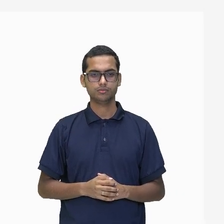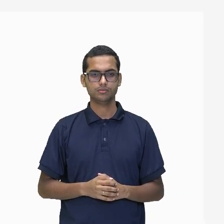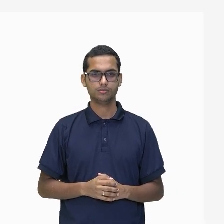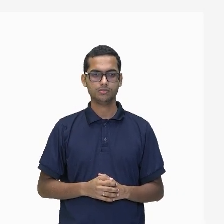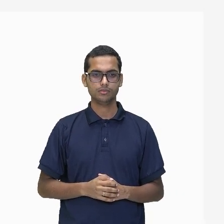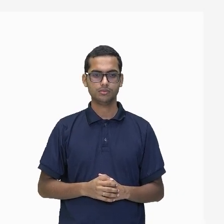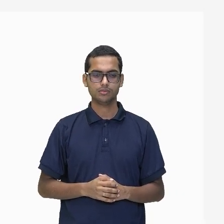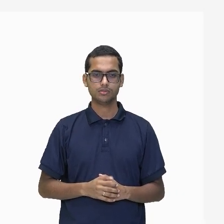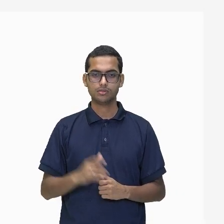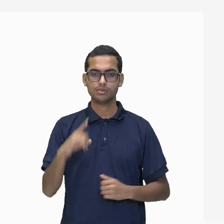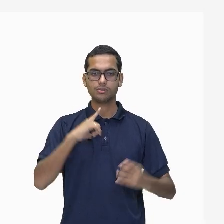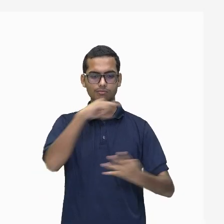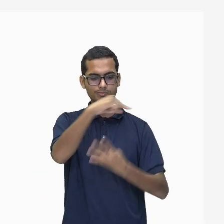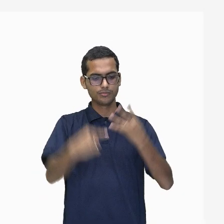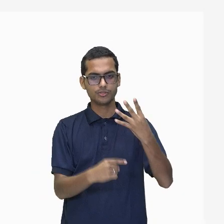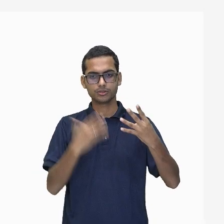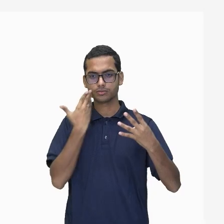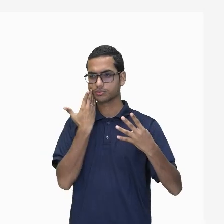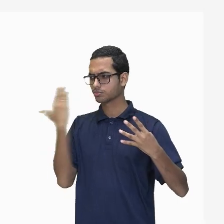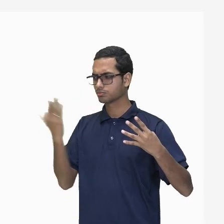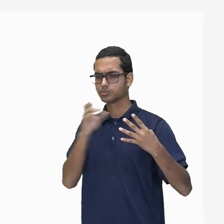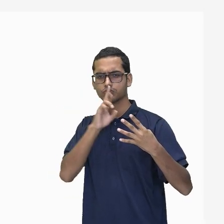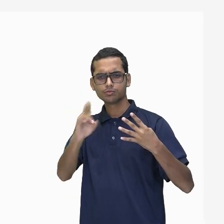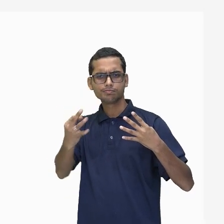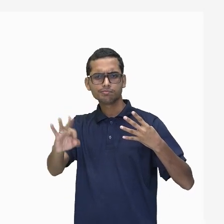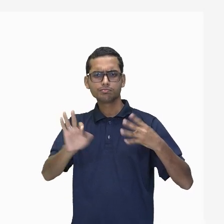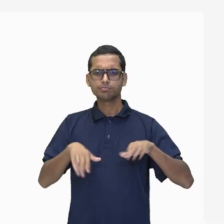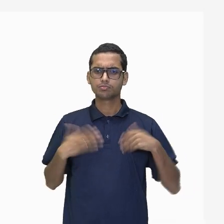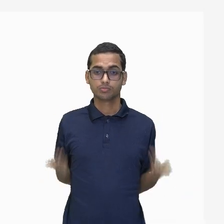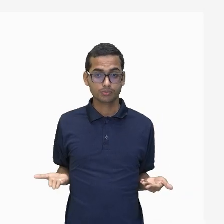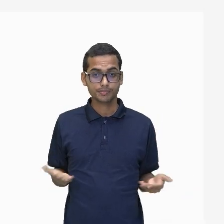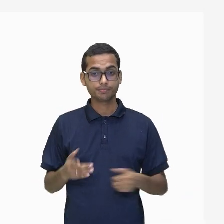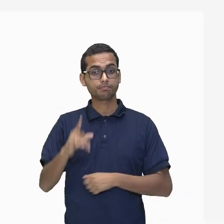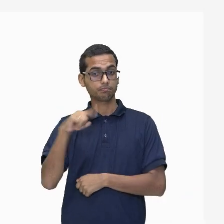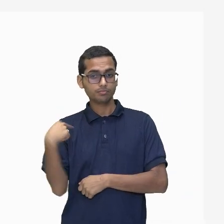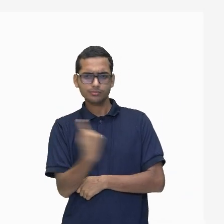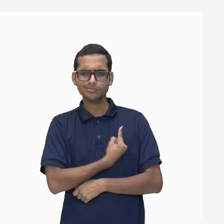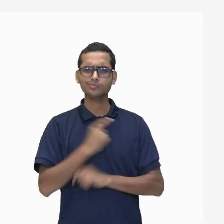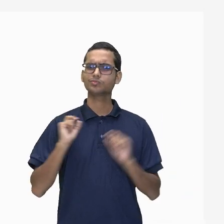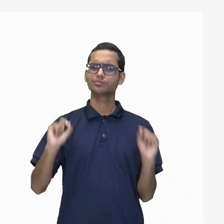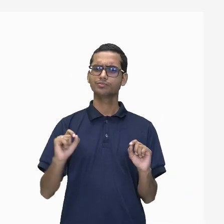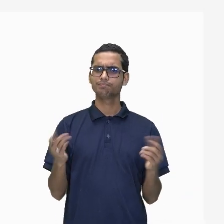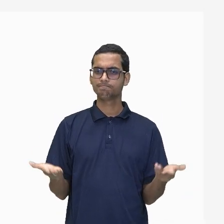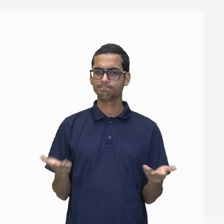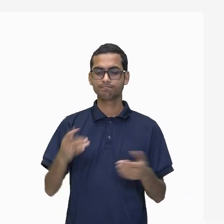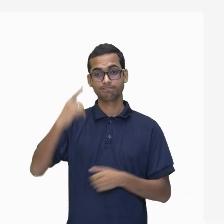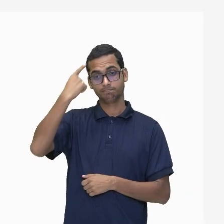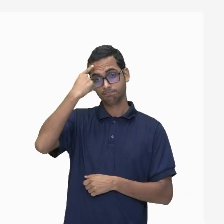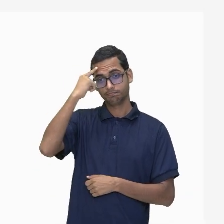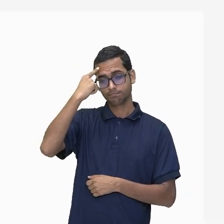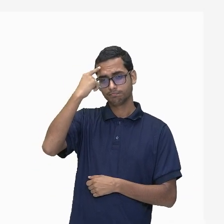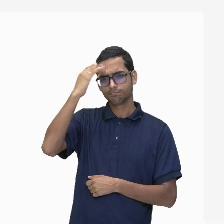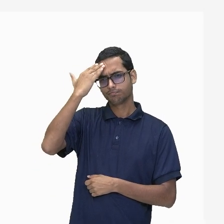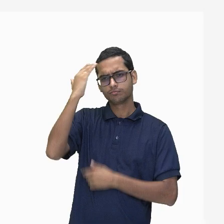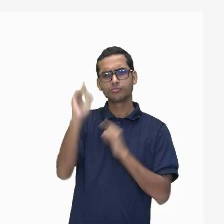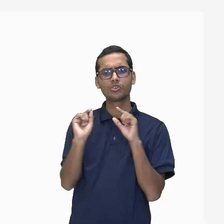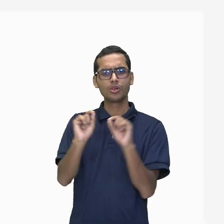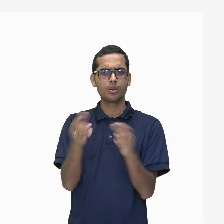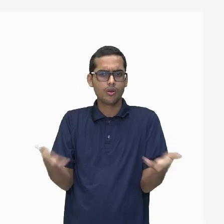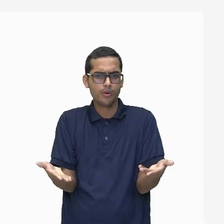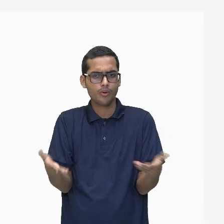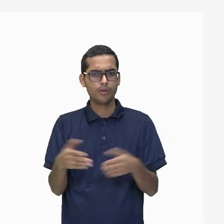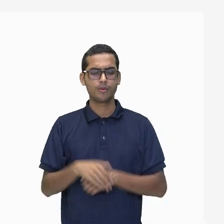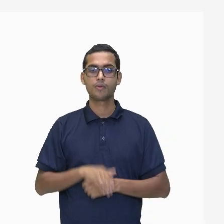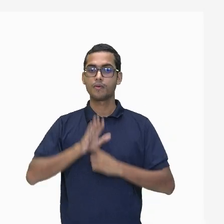4 alternativas. Qual é a alternativa correta? Então, o que nós estamos fazendo aqui? Primeiro, vamos entender. Ele está dando